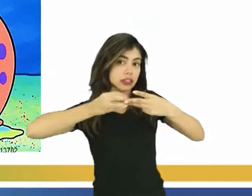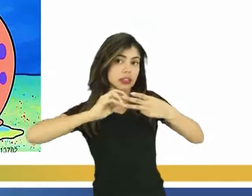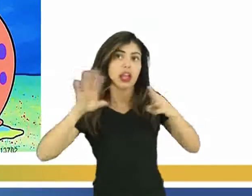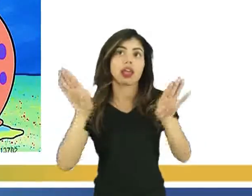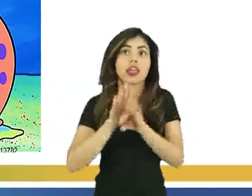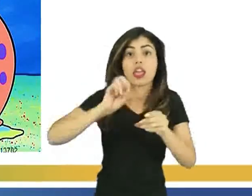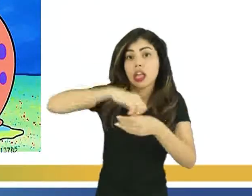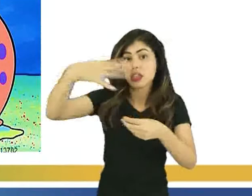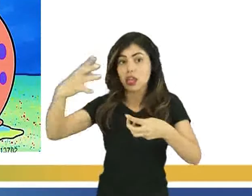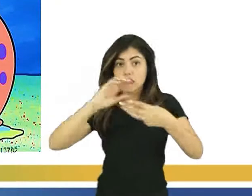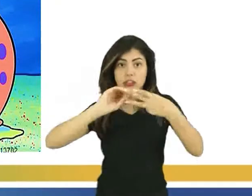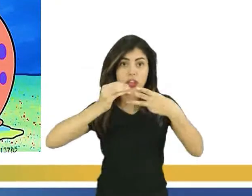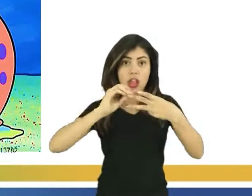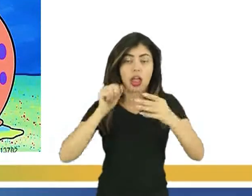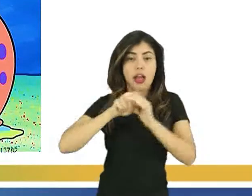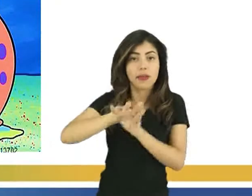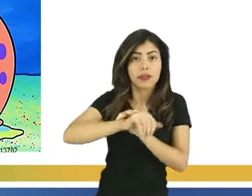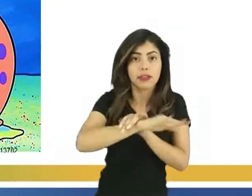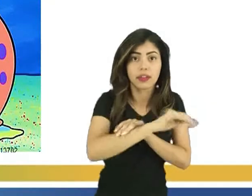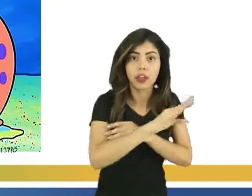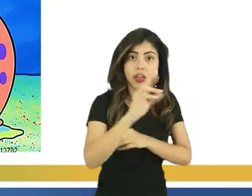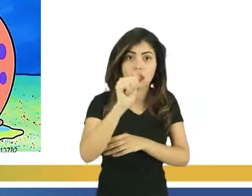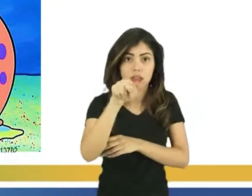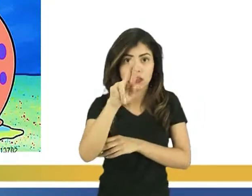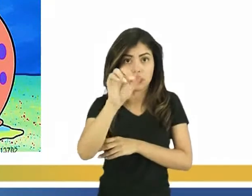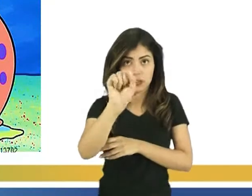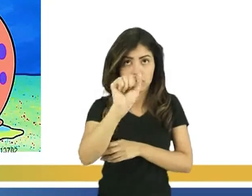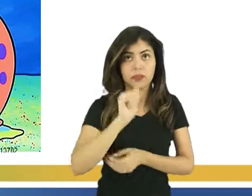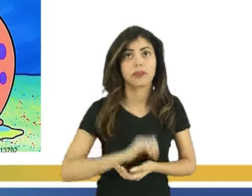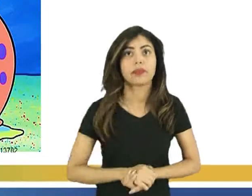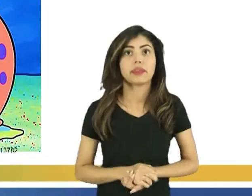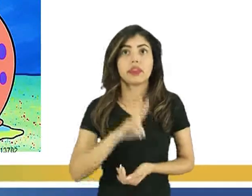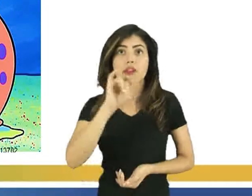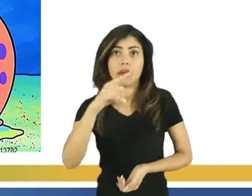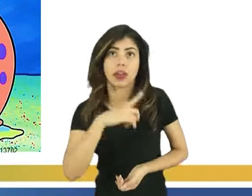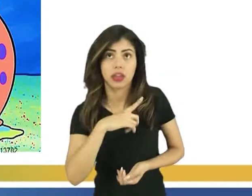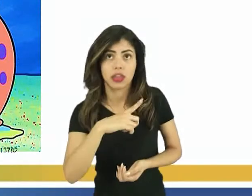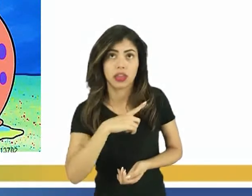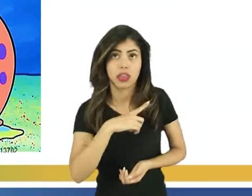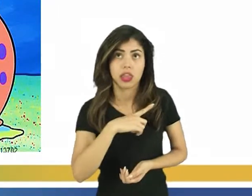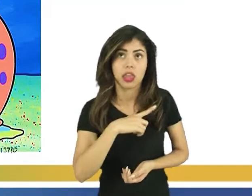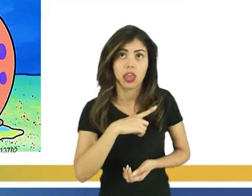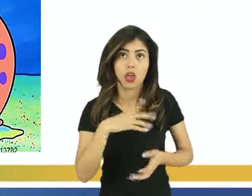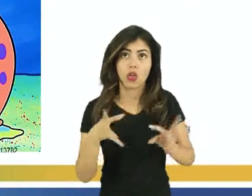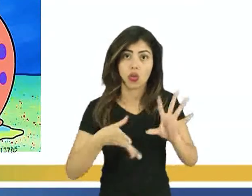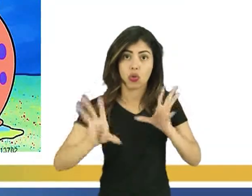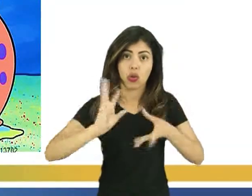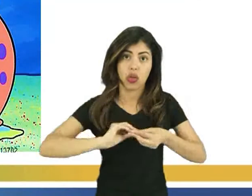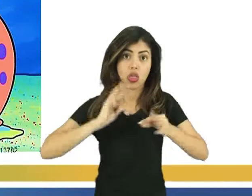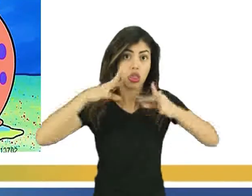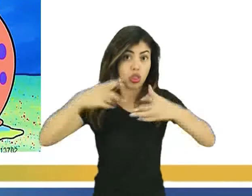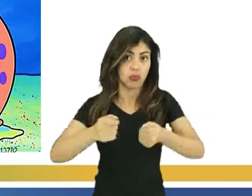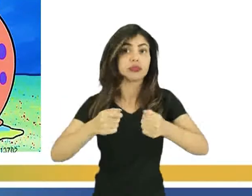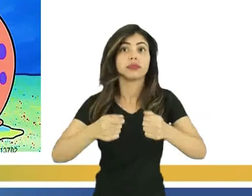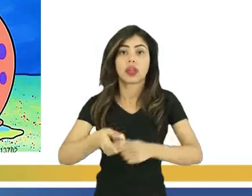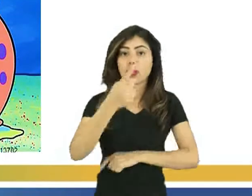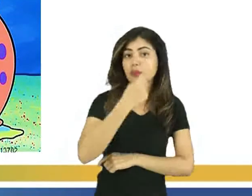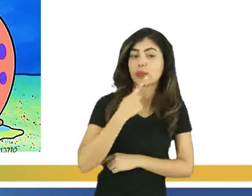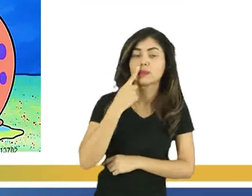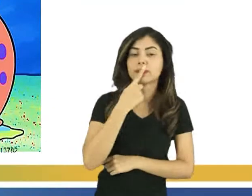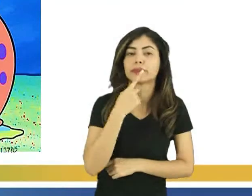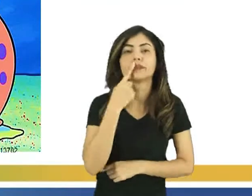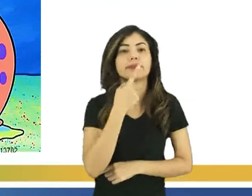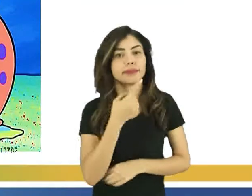extracelular. Eles vão fazer a excreção através do ânus, tá? Vão ter um sistema digestório, então, completo, porque possuem boca e possuem